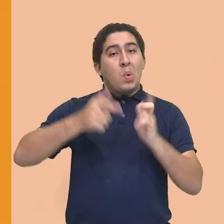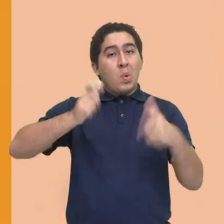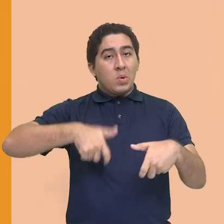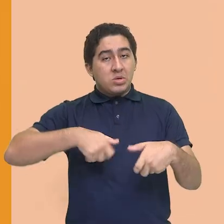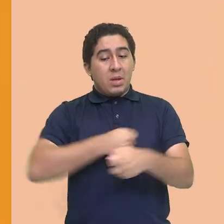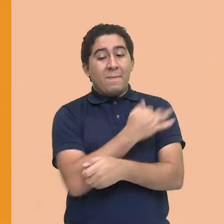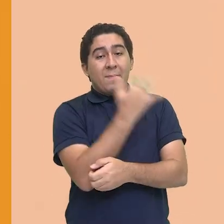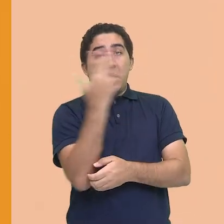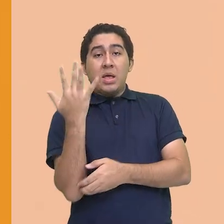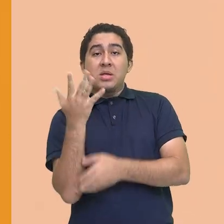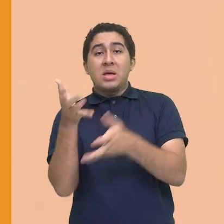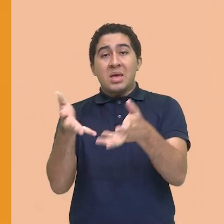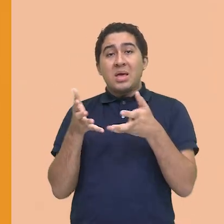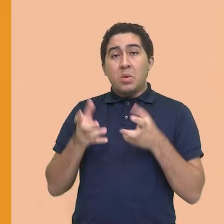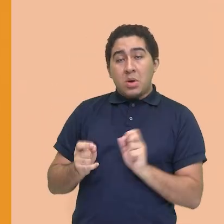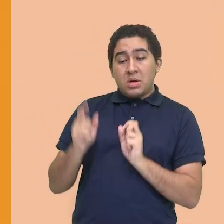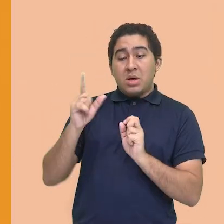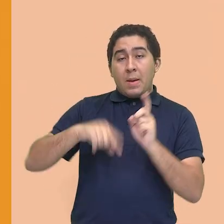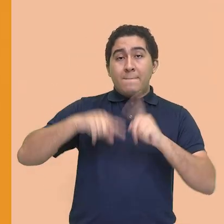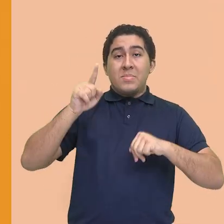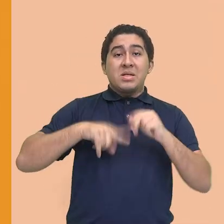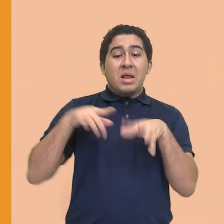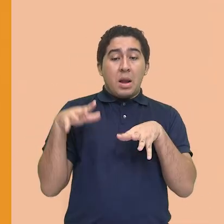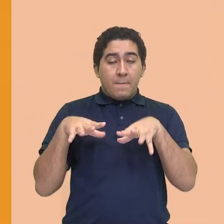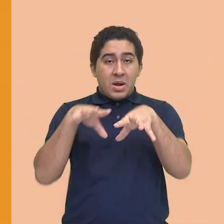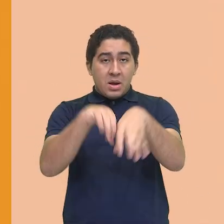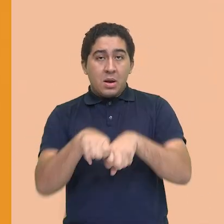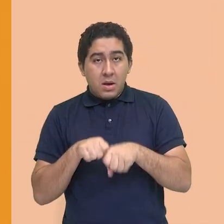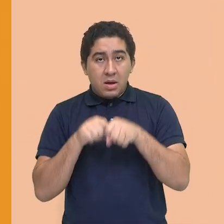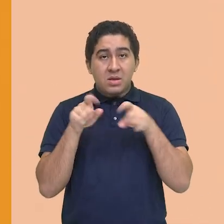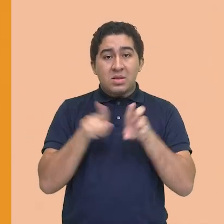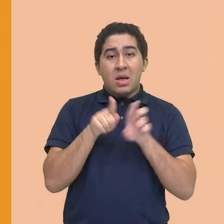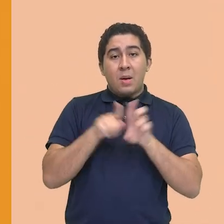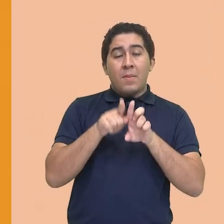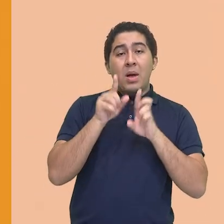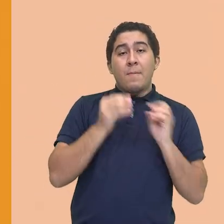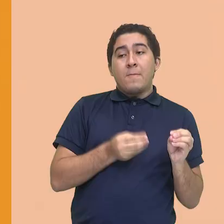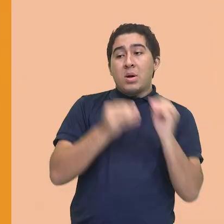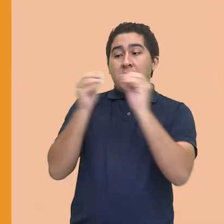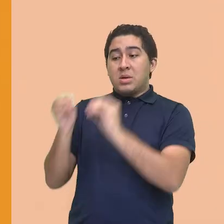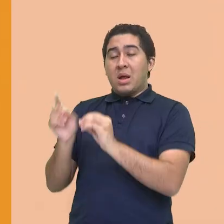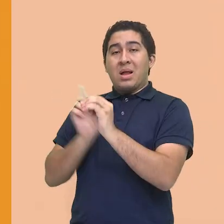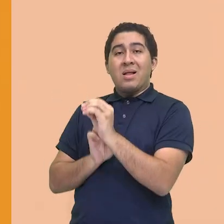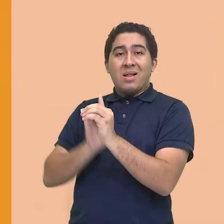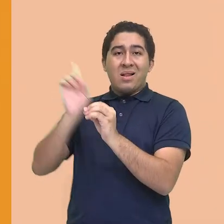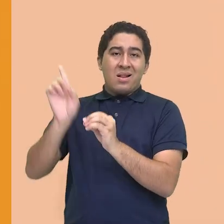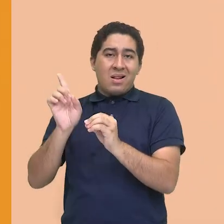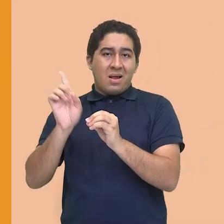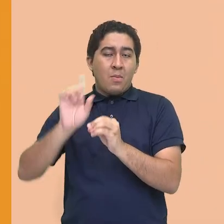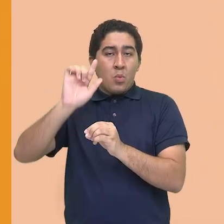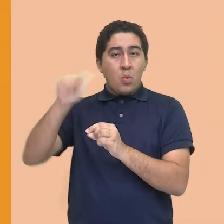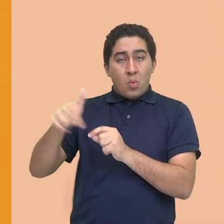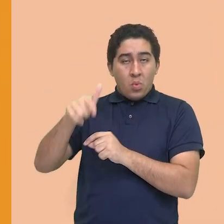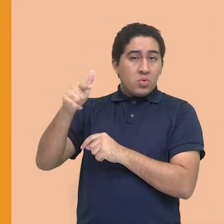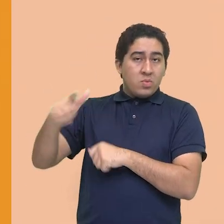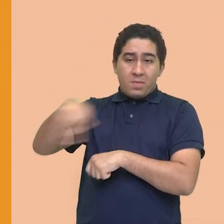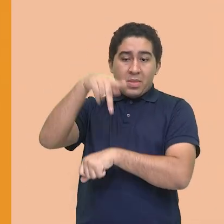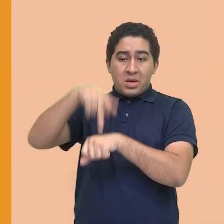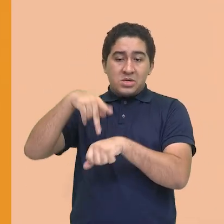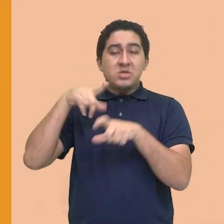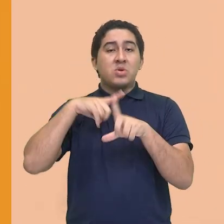para coletar essa matéria-prima e enviar ali para a indústria bélica que estava ali